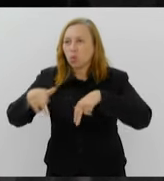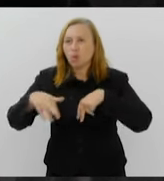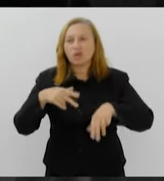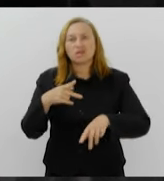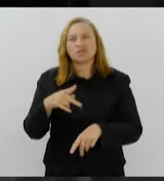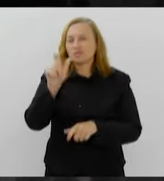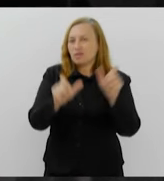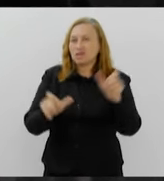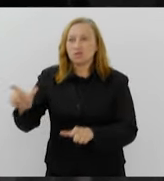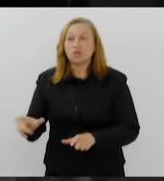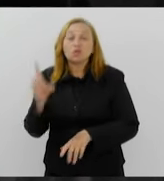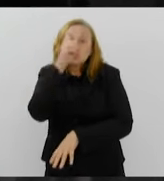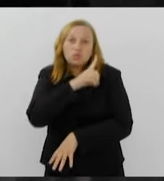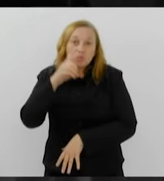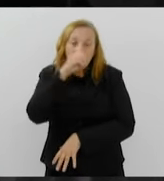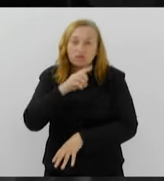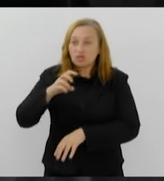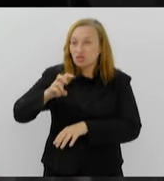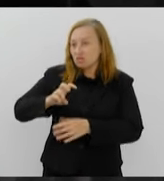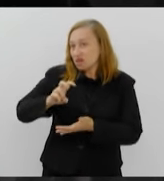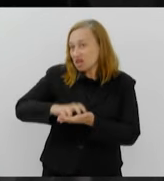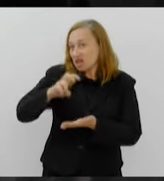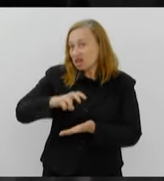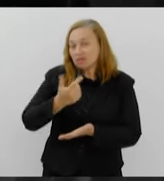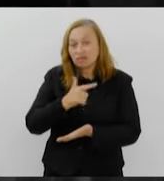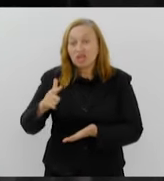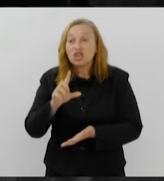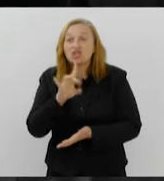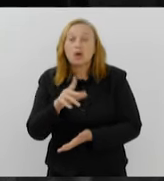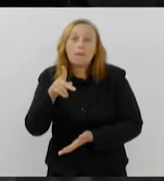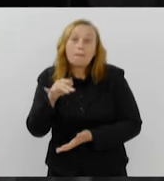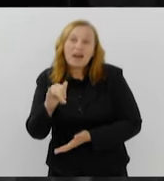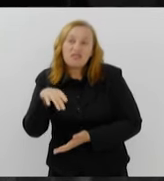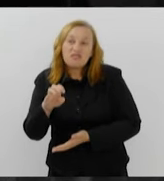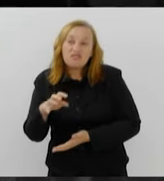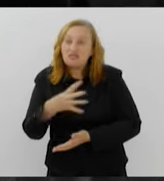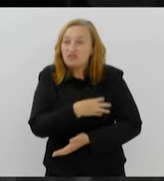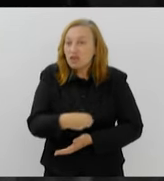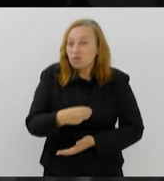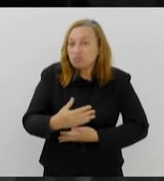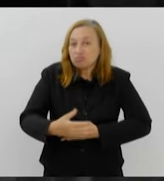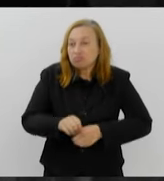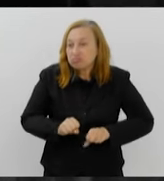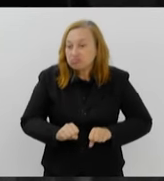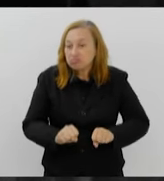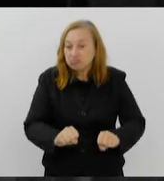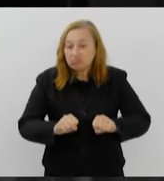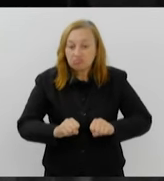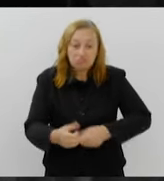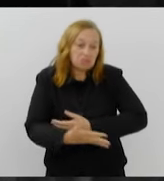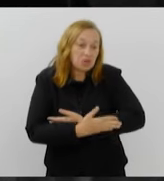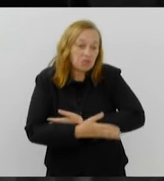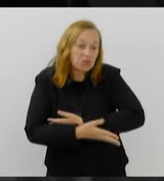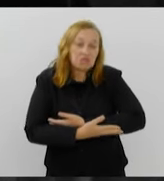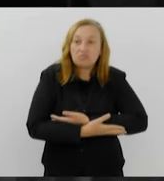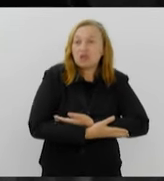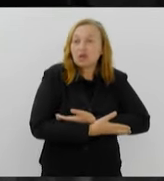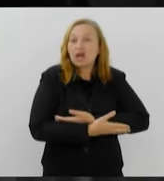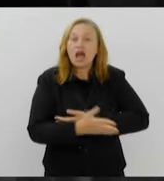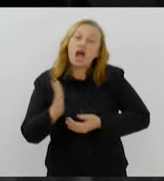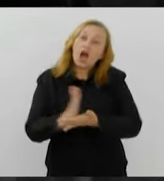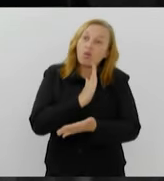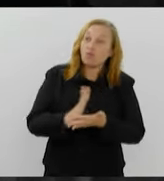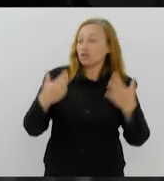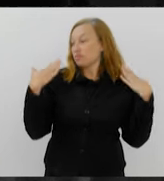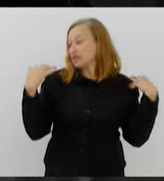domingo pela manhã na praça vanar estão ali alguns pais com filhos no carrinho de bebê algumas pessoas levando animais de estimação